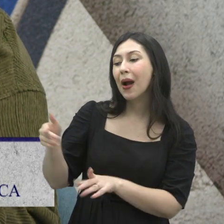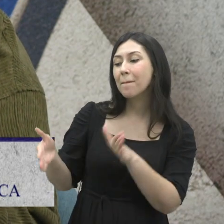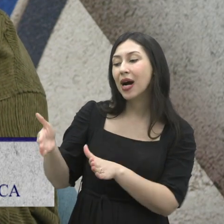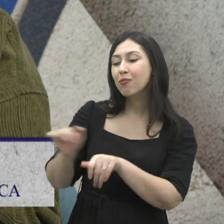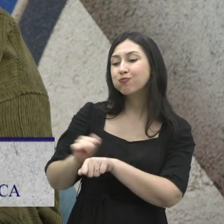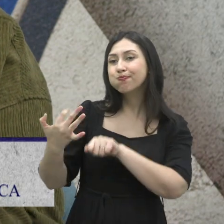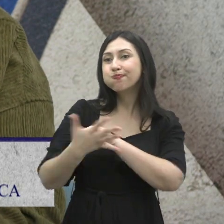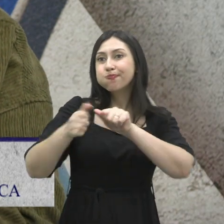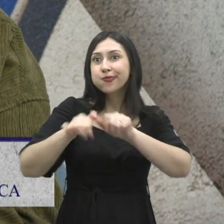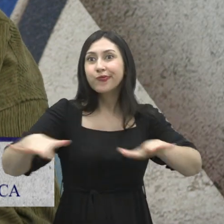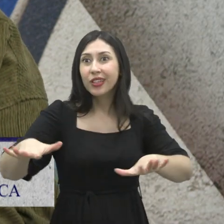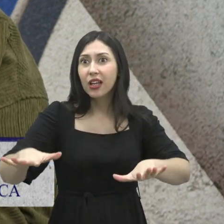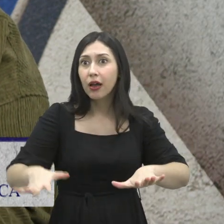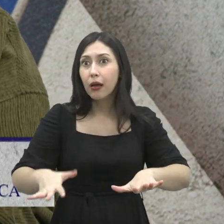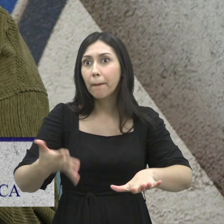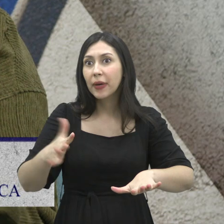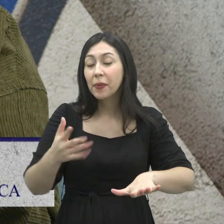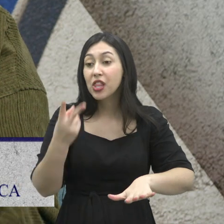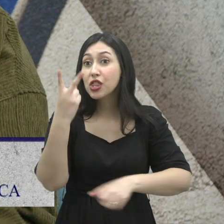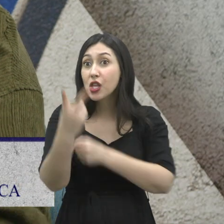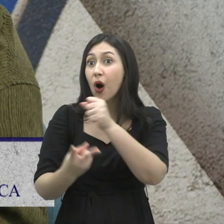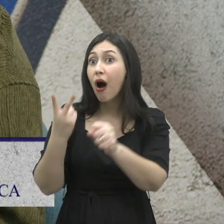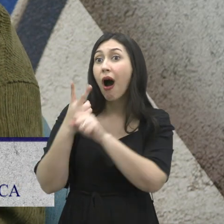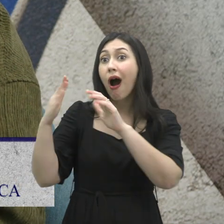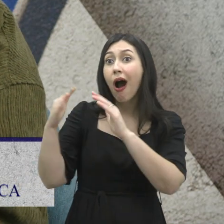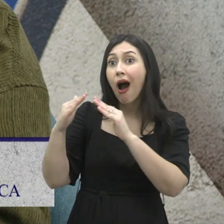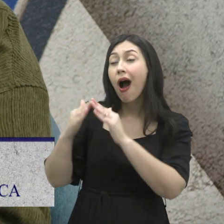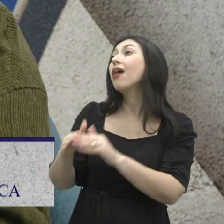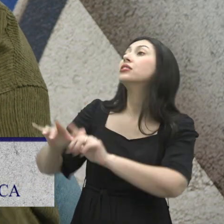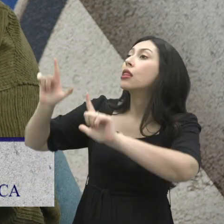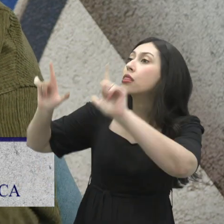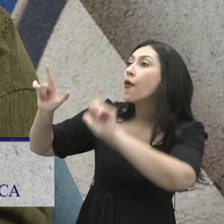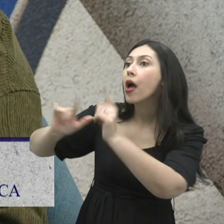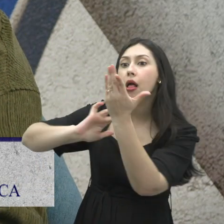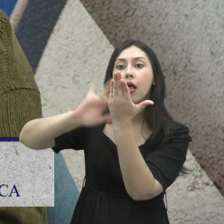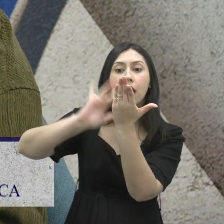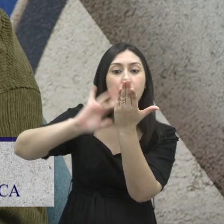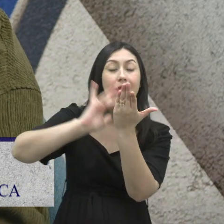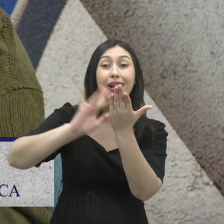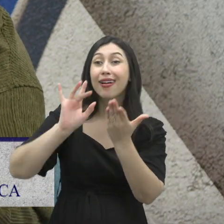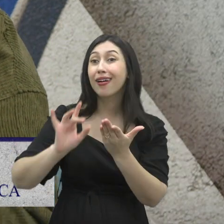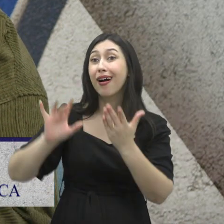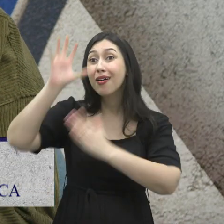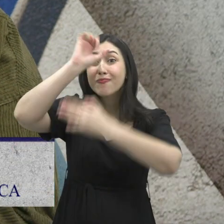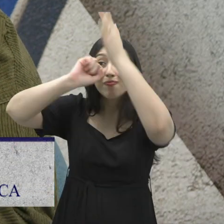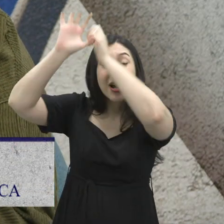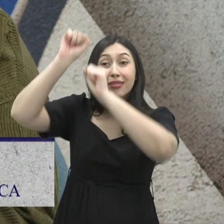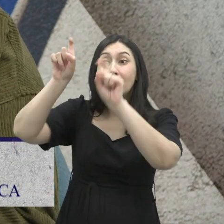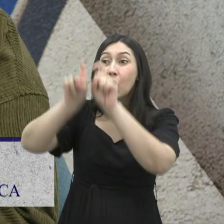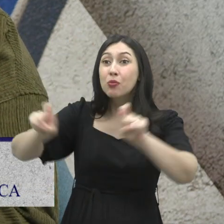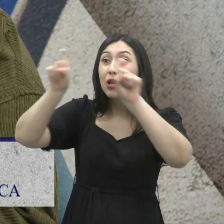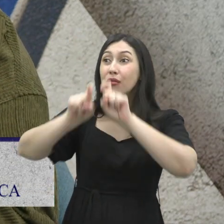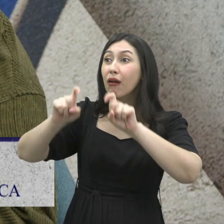As crianças ficaram quase 2 anos em casa, né? O consumo excessivo de telas, de conteúdos online e se perdeu um pouquinho